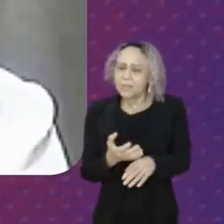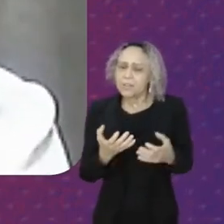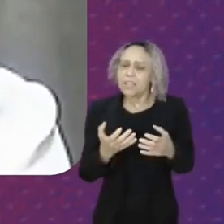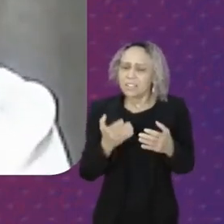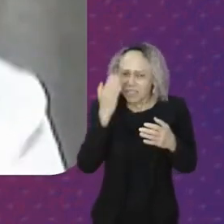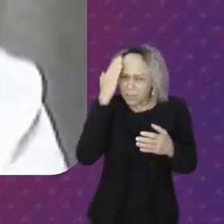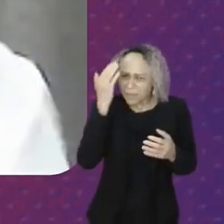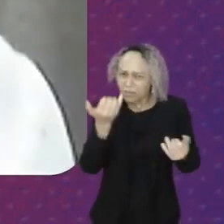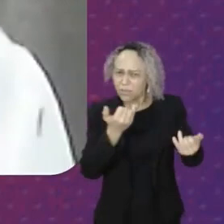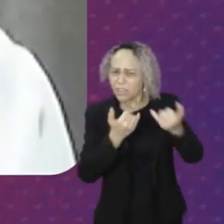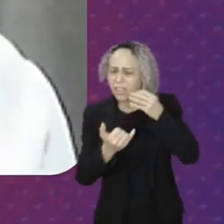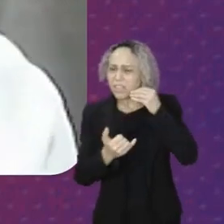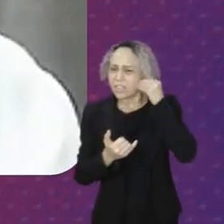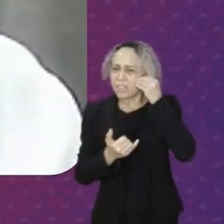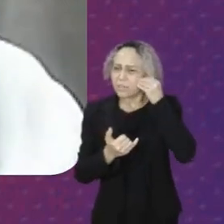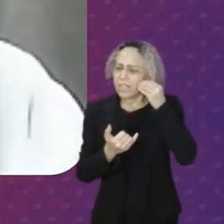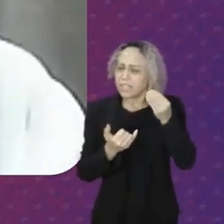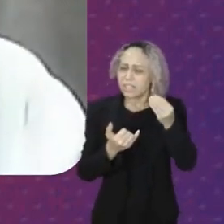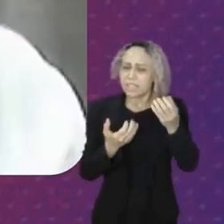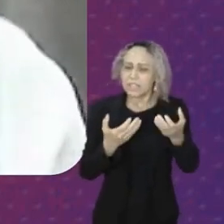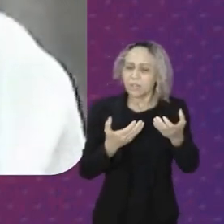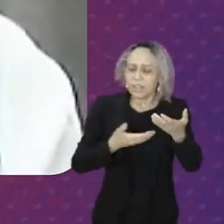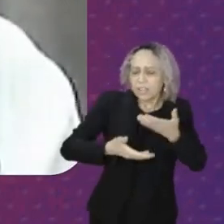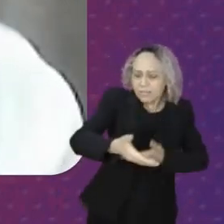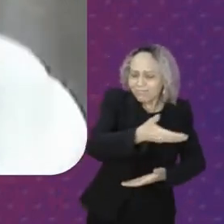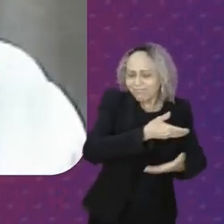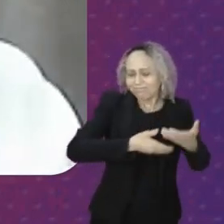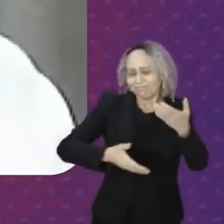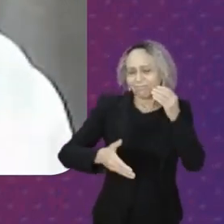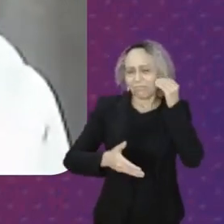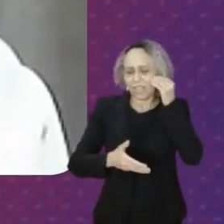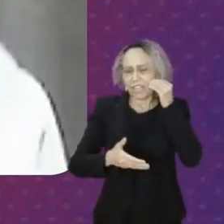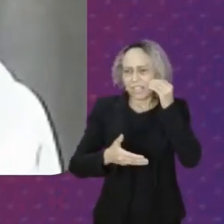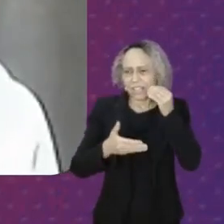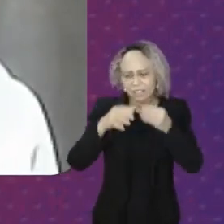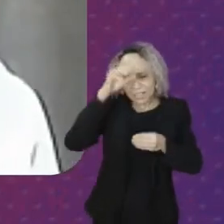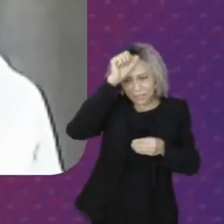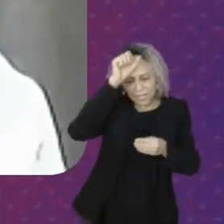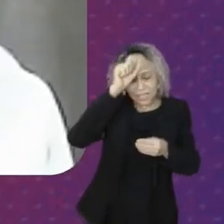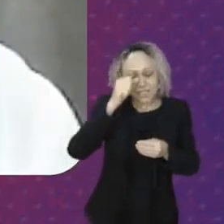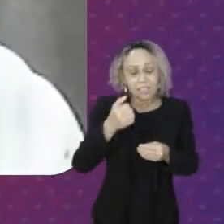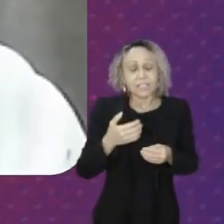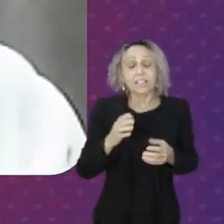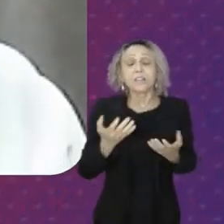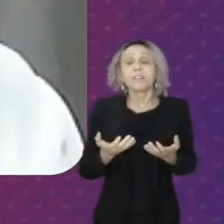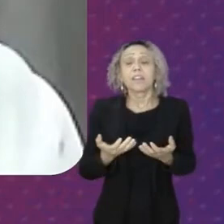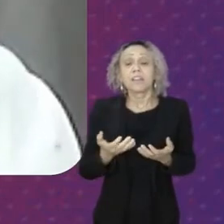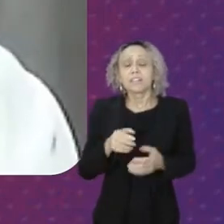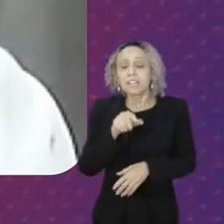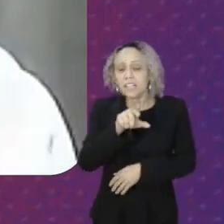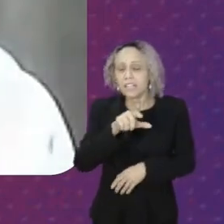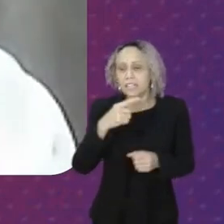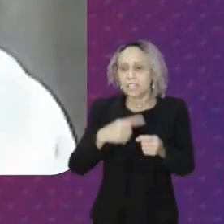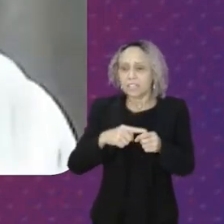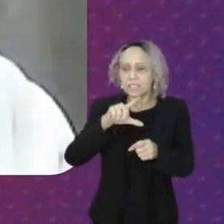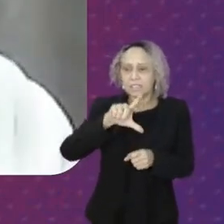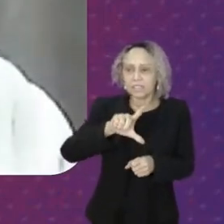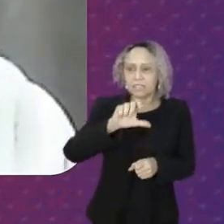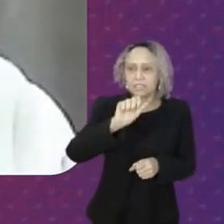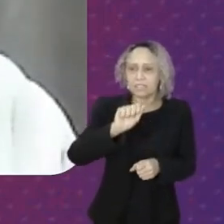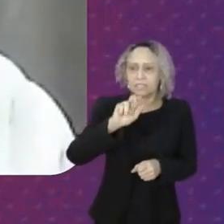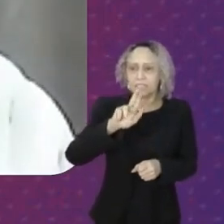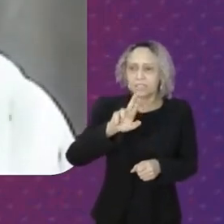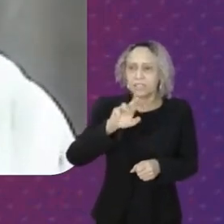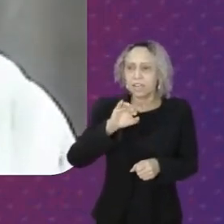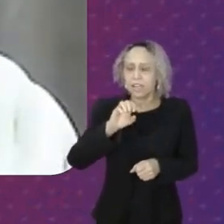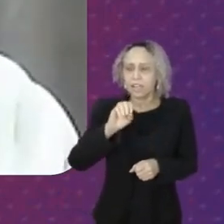sempre aprendendo. E eu quero poder trocar experiências do que deu certo, que está dando certo em Lauro de Freitas. Porque, eu repito aqui, copiar o